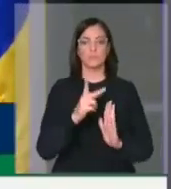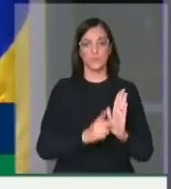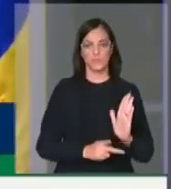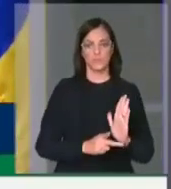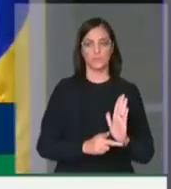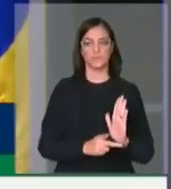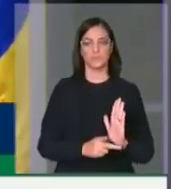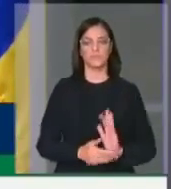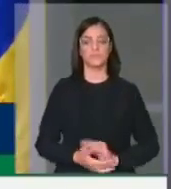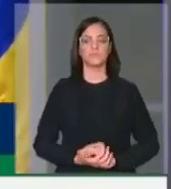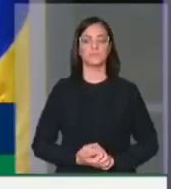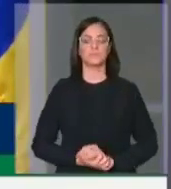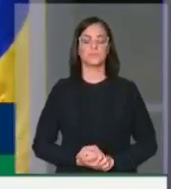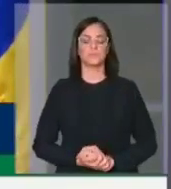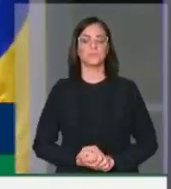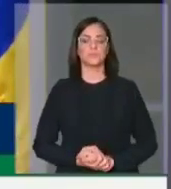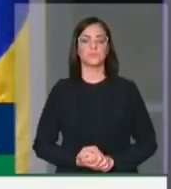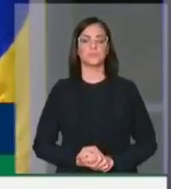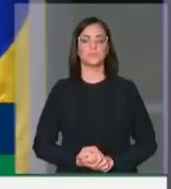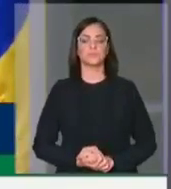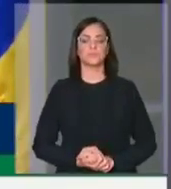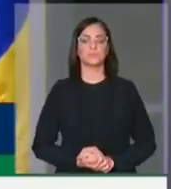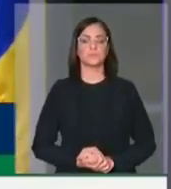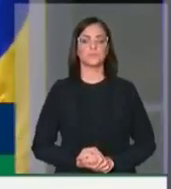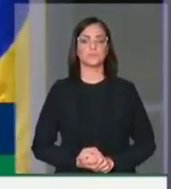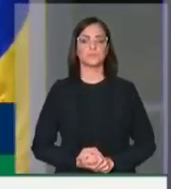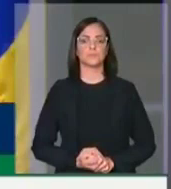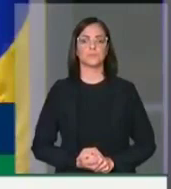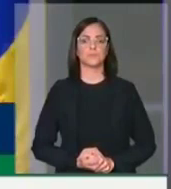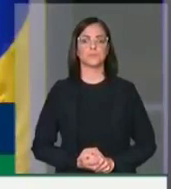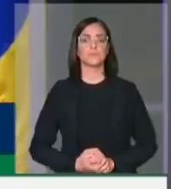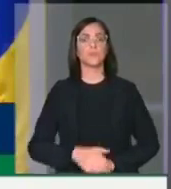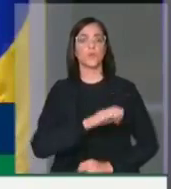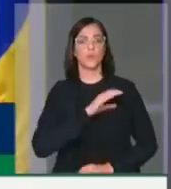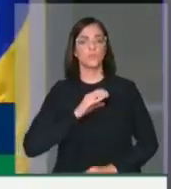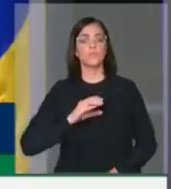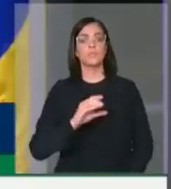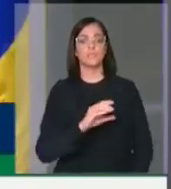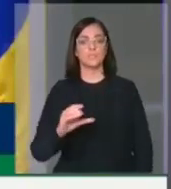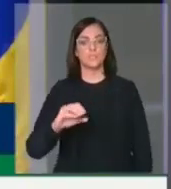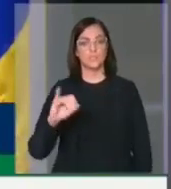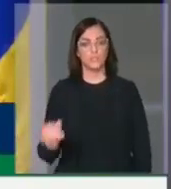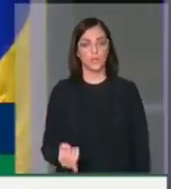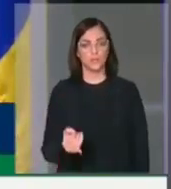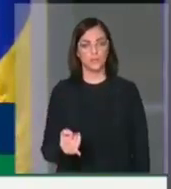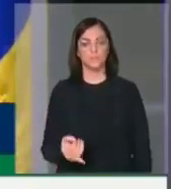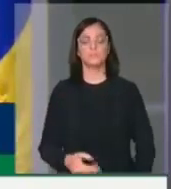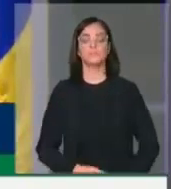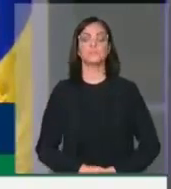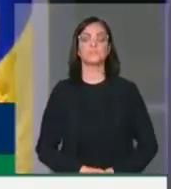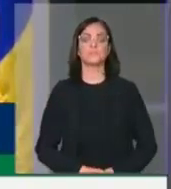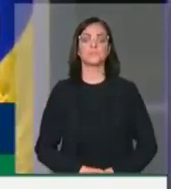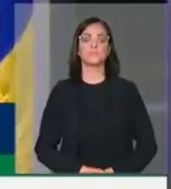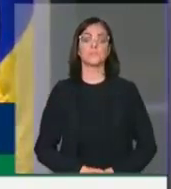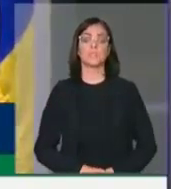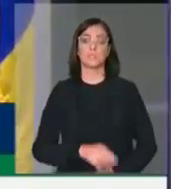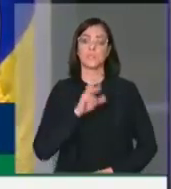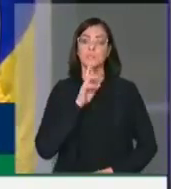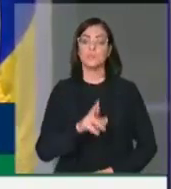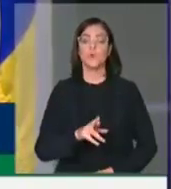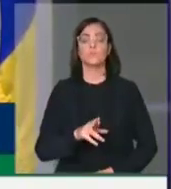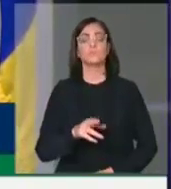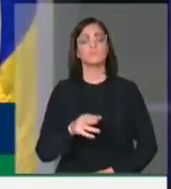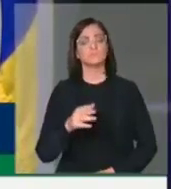projeto. E no, pela Comissão de Constituição e Justiça e de Cidadania, manifesto parecer